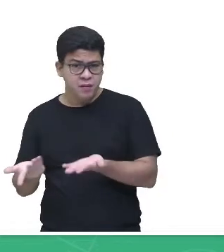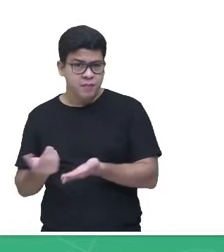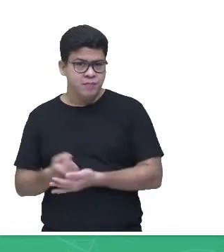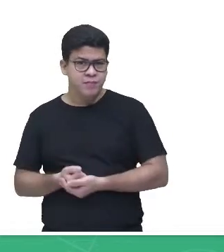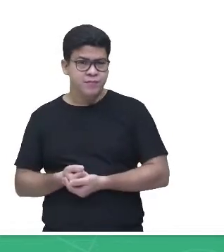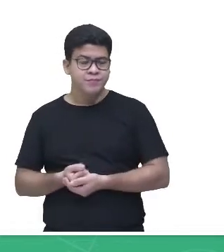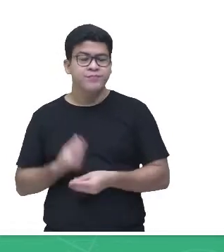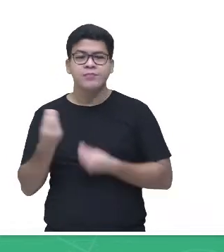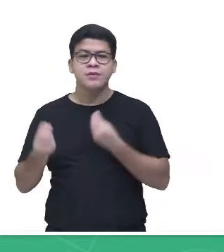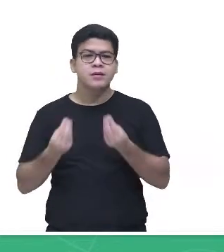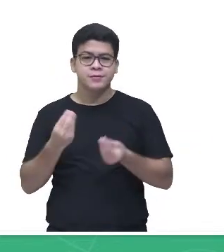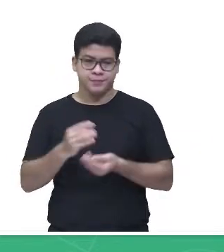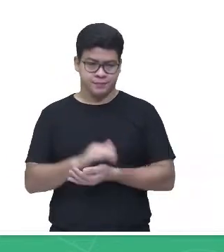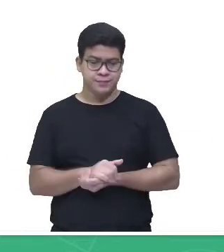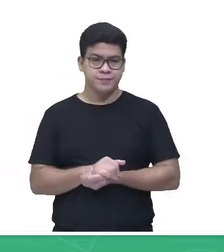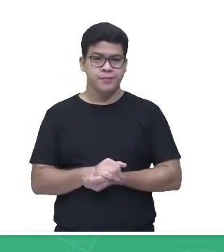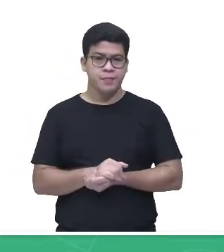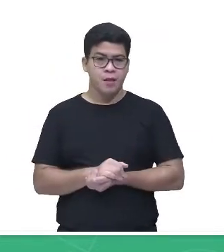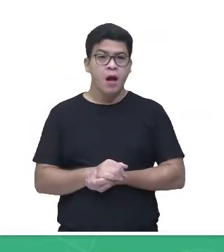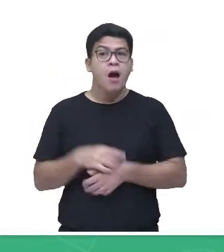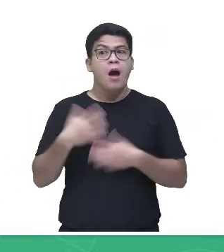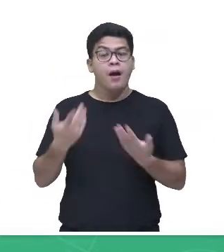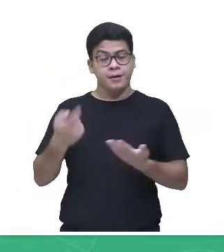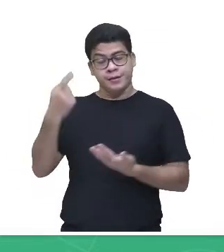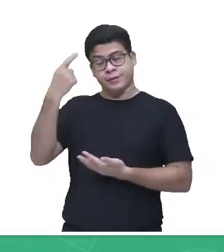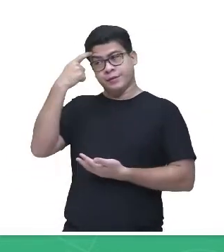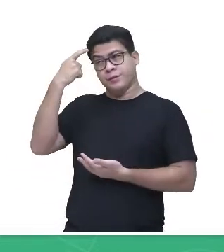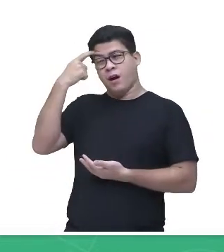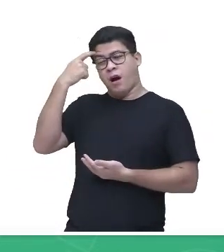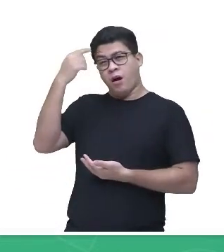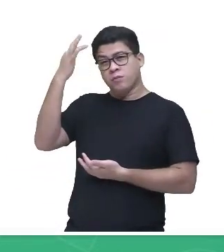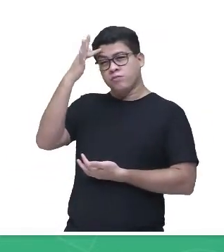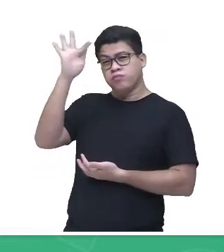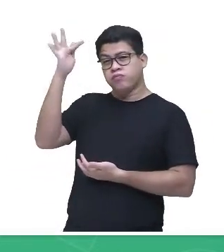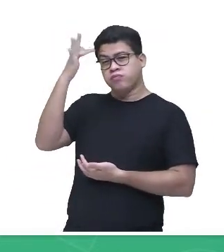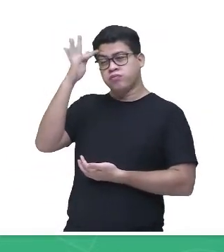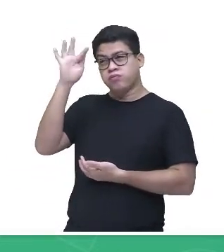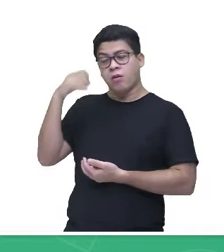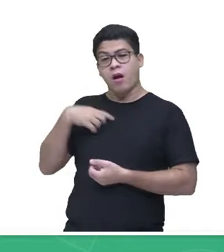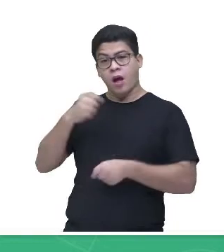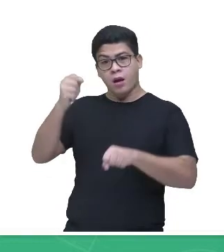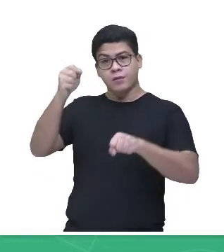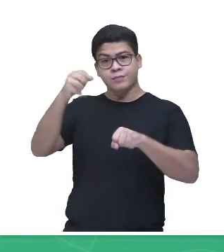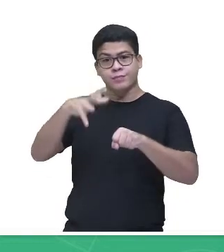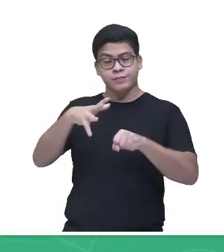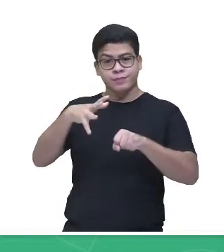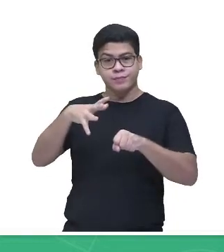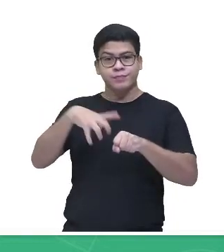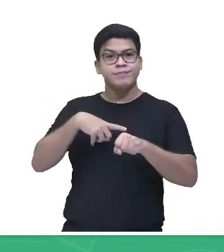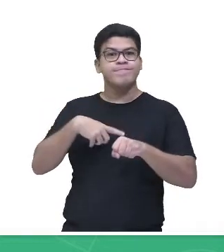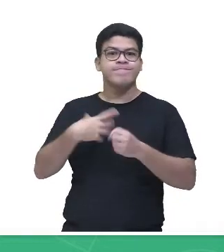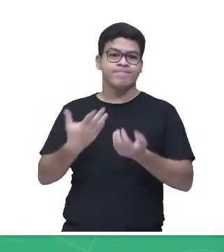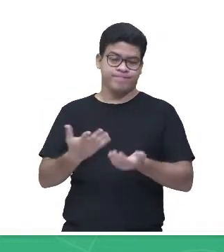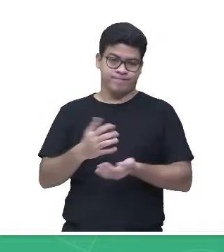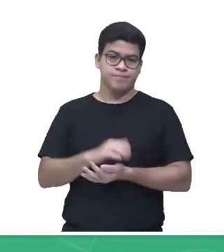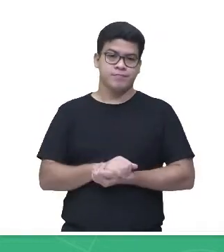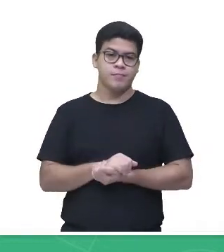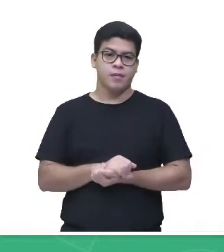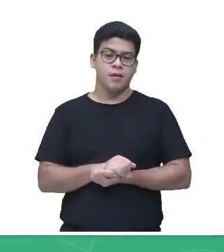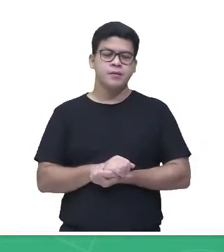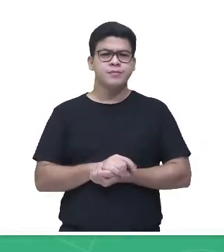de pensamento, que vem justamente através dos pensadores iluministas. Então, qual é o conceito deles aí? As